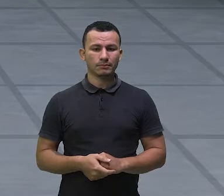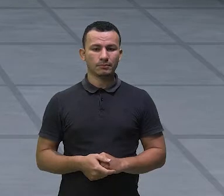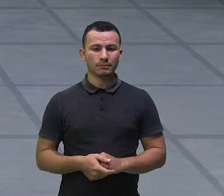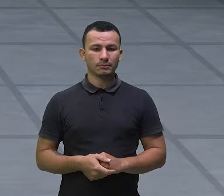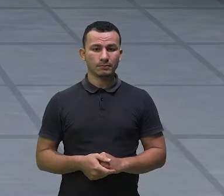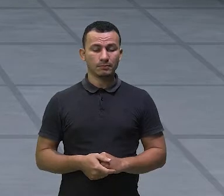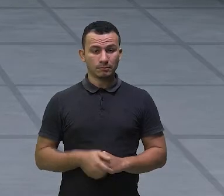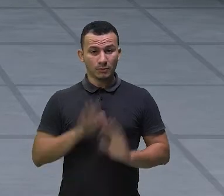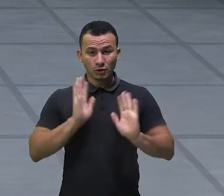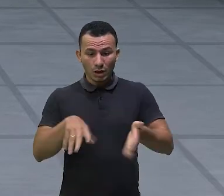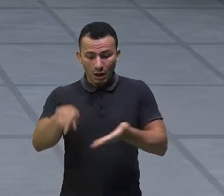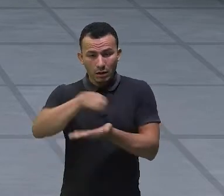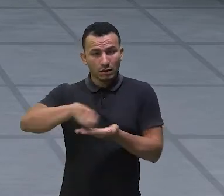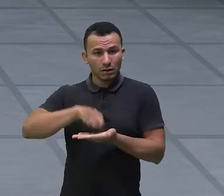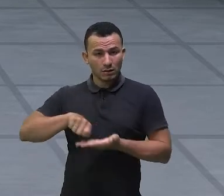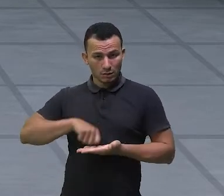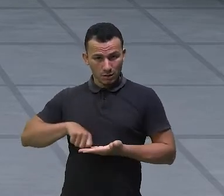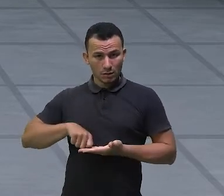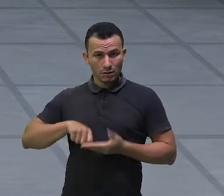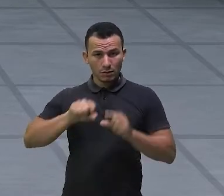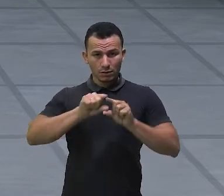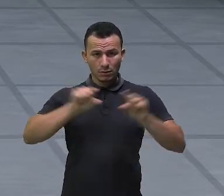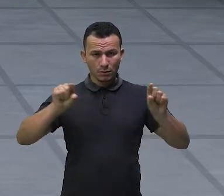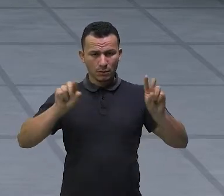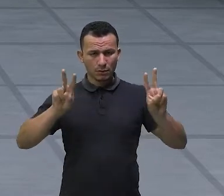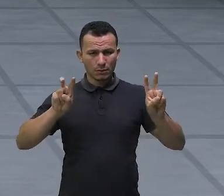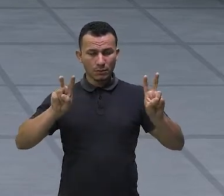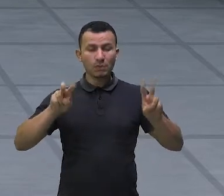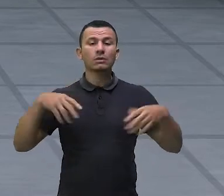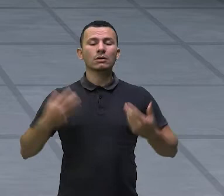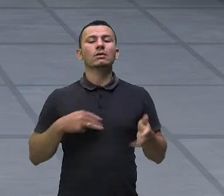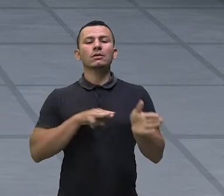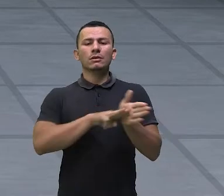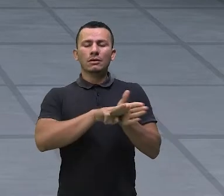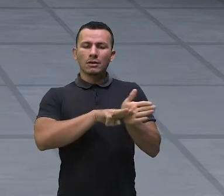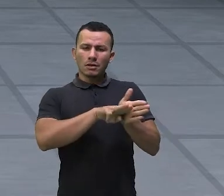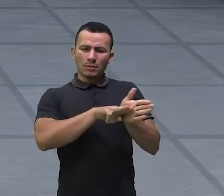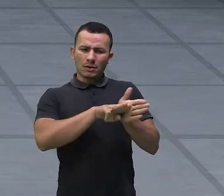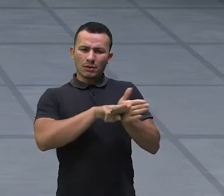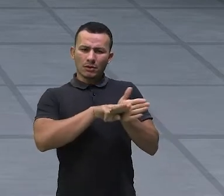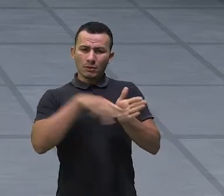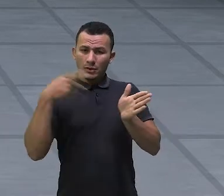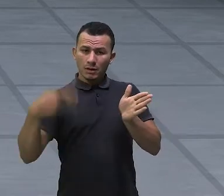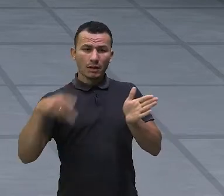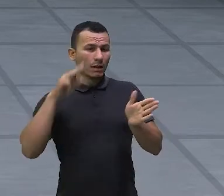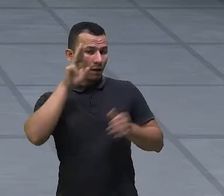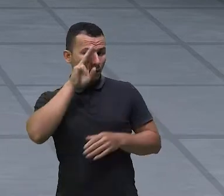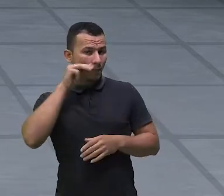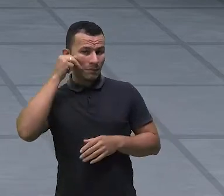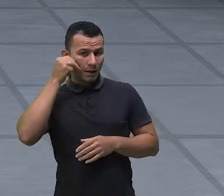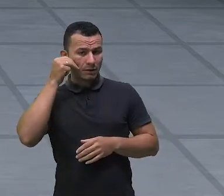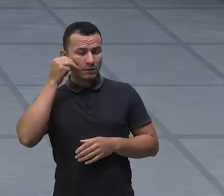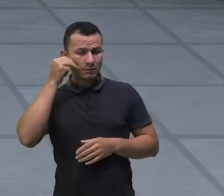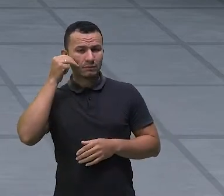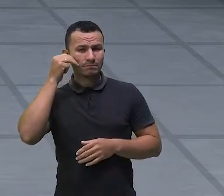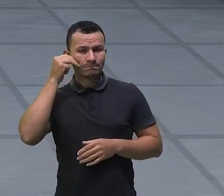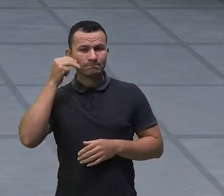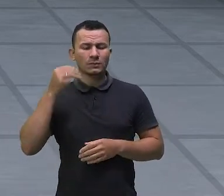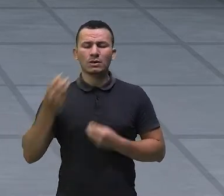Conseguiram anotar? A metodologia marxista, ela é